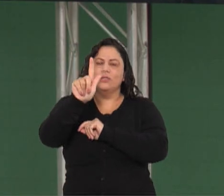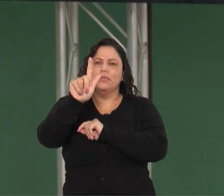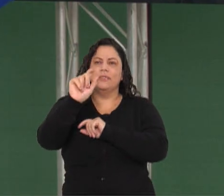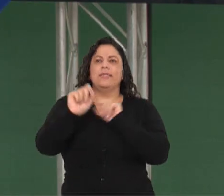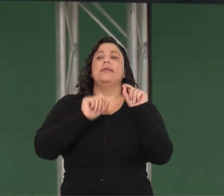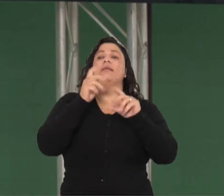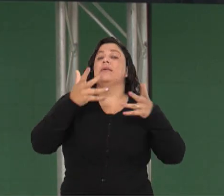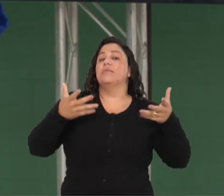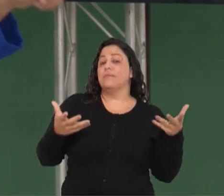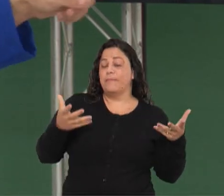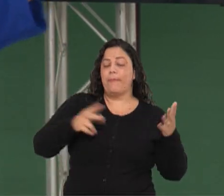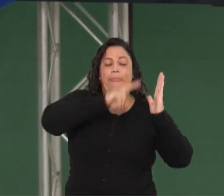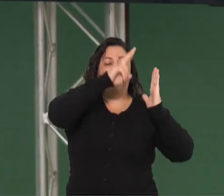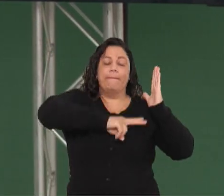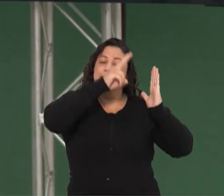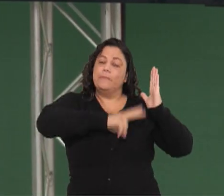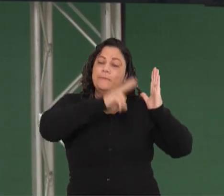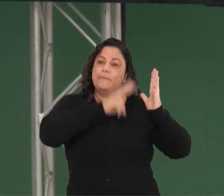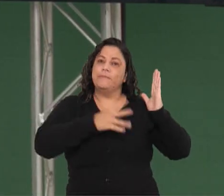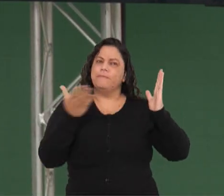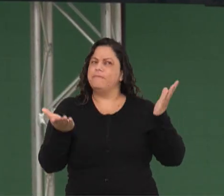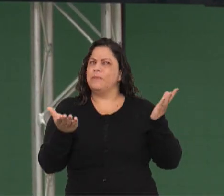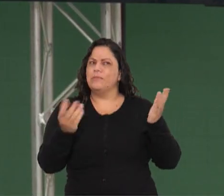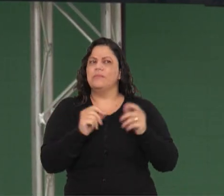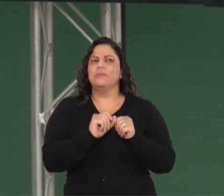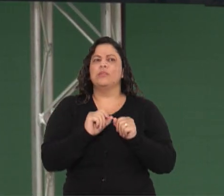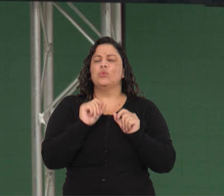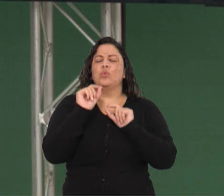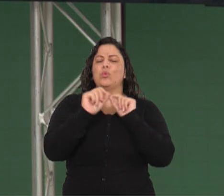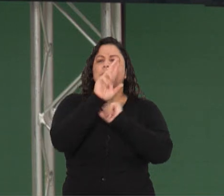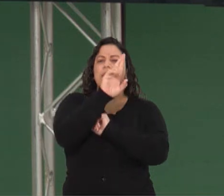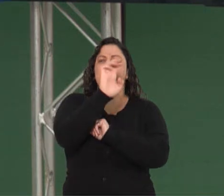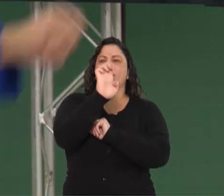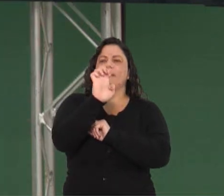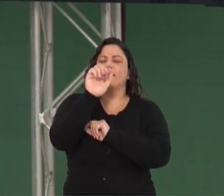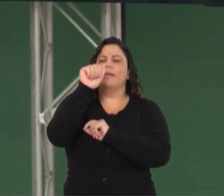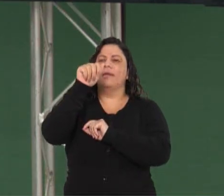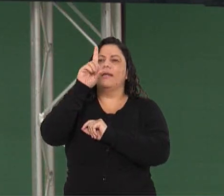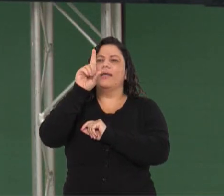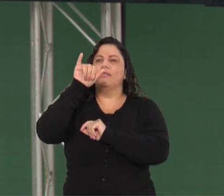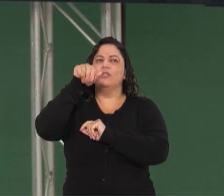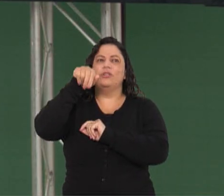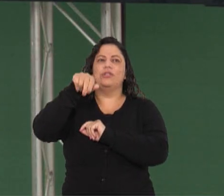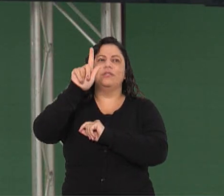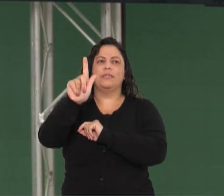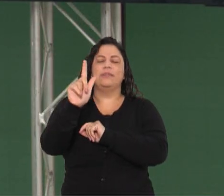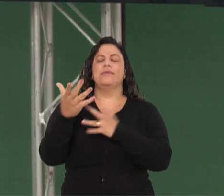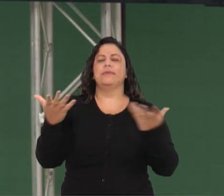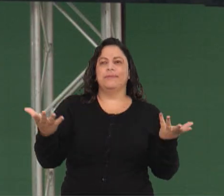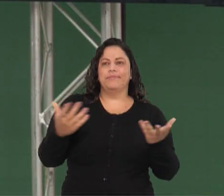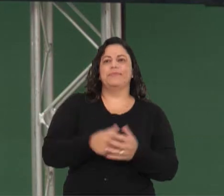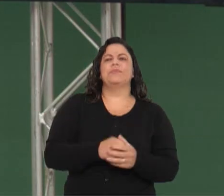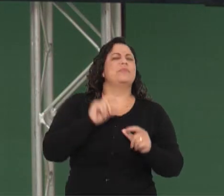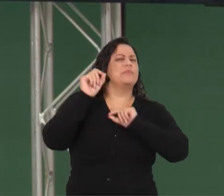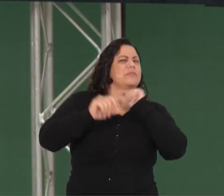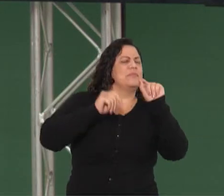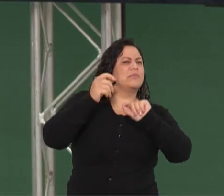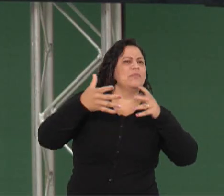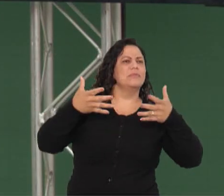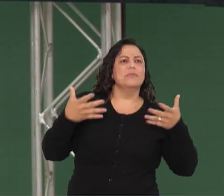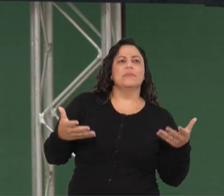era read, ler. O que eu fiz? Eu simplesmente coloquei o ing. Então, ficou reading. Então, aonde que está o Harry reading